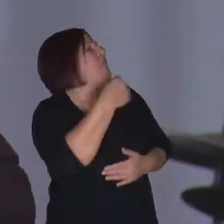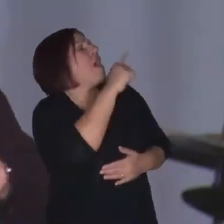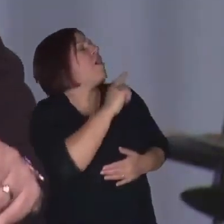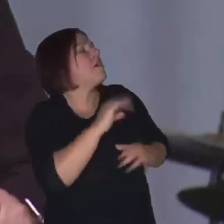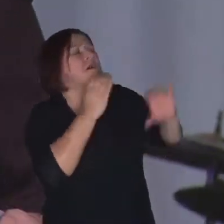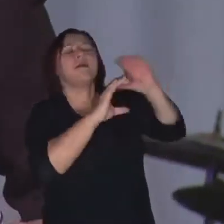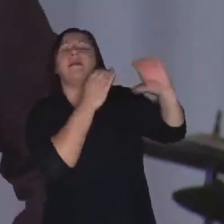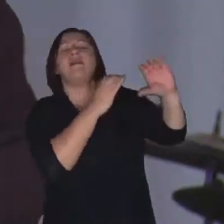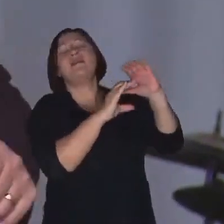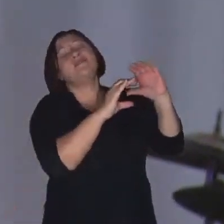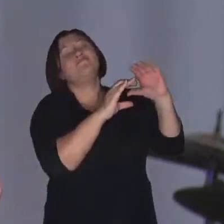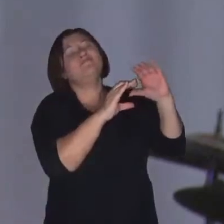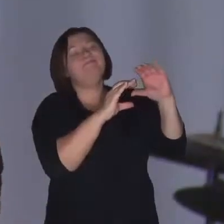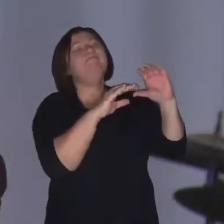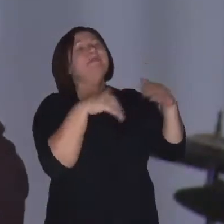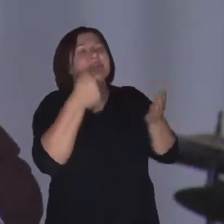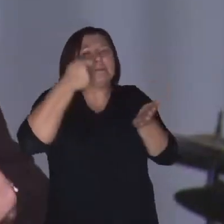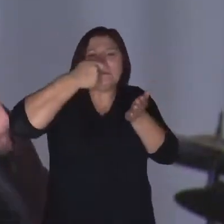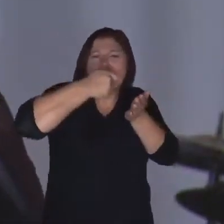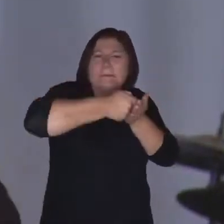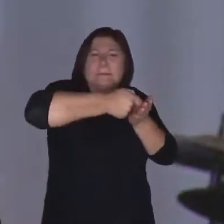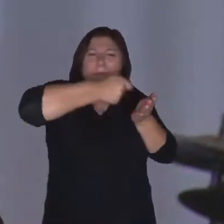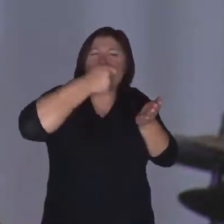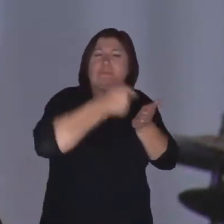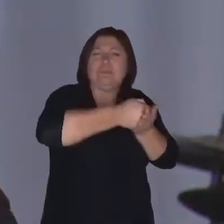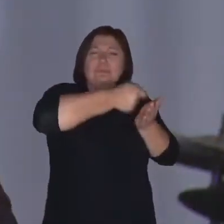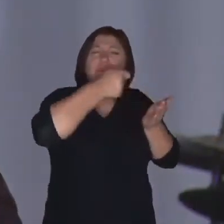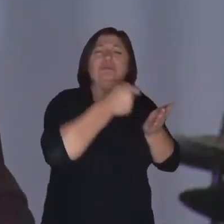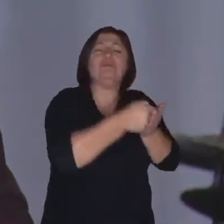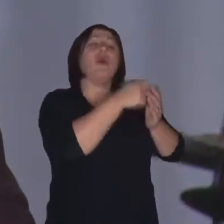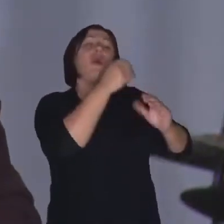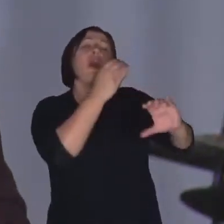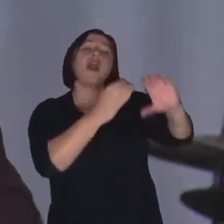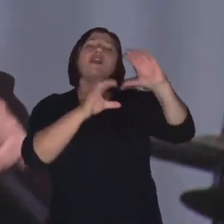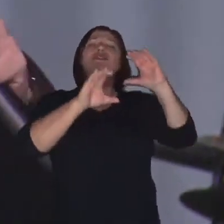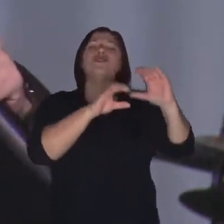Os nossos opressores exigiam canções alegres.